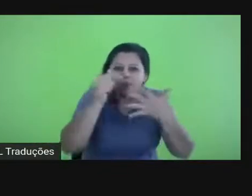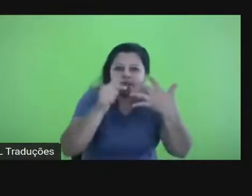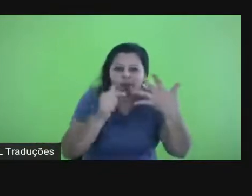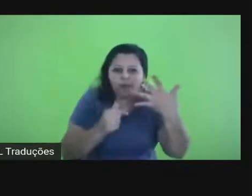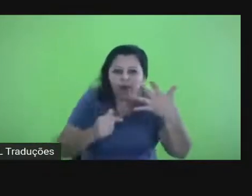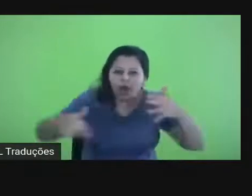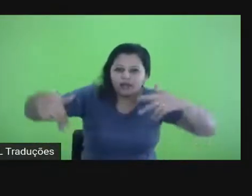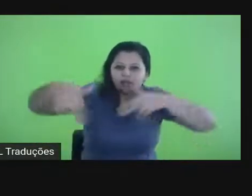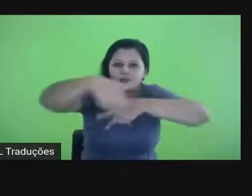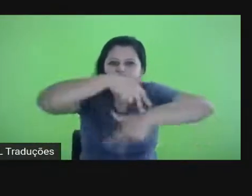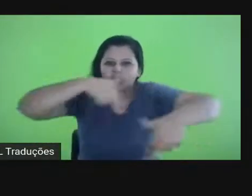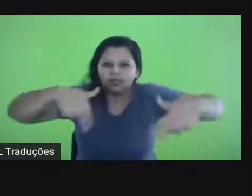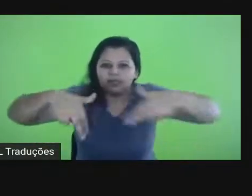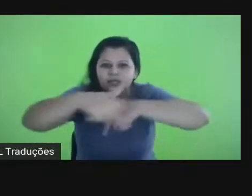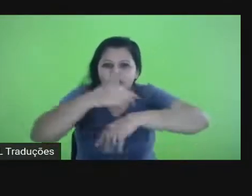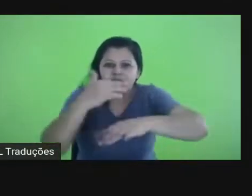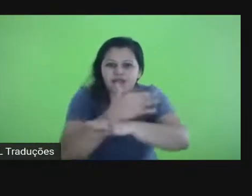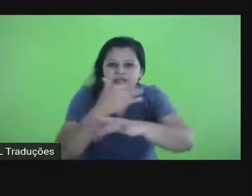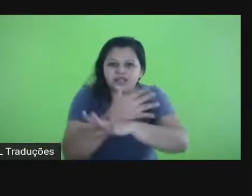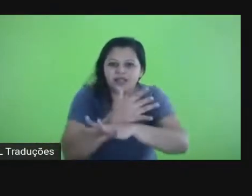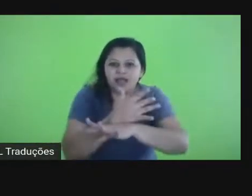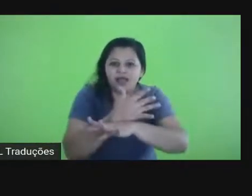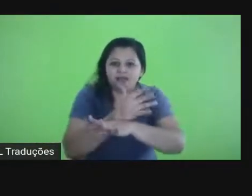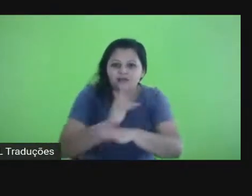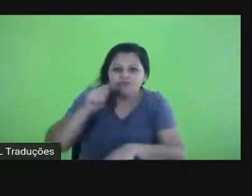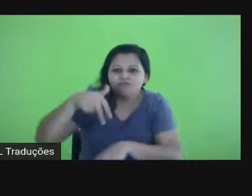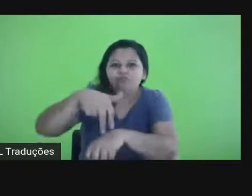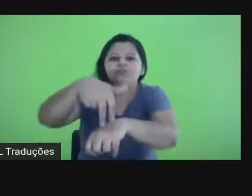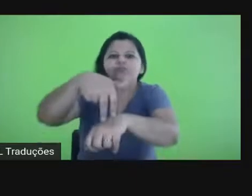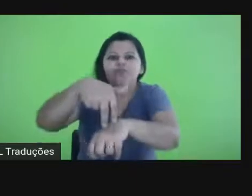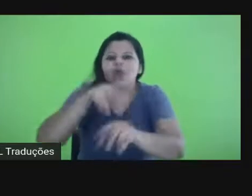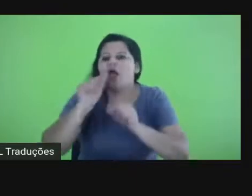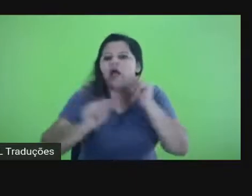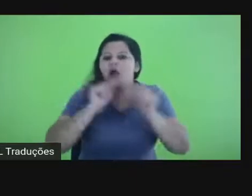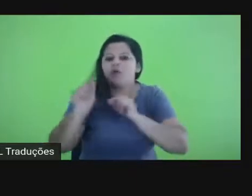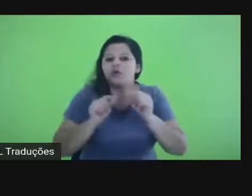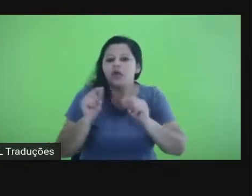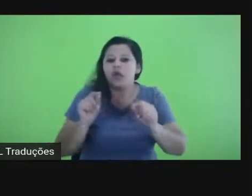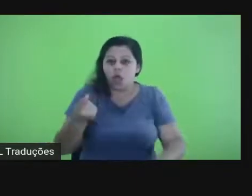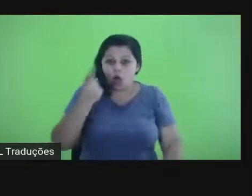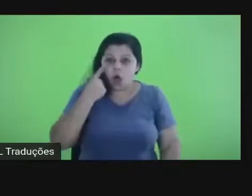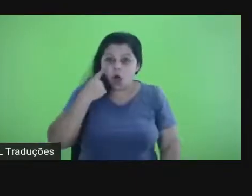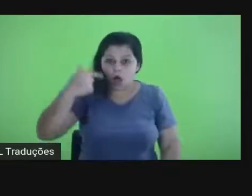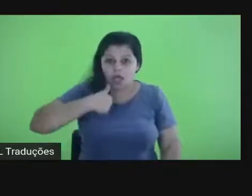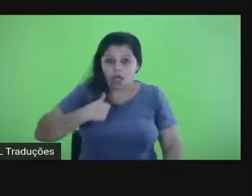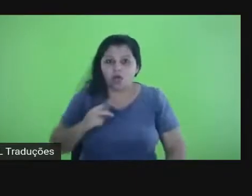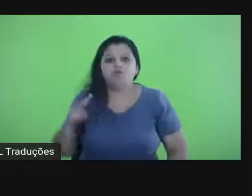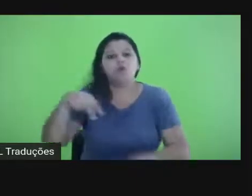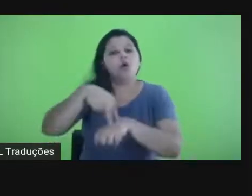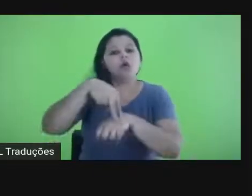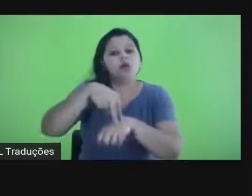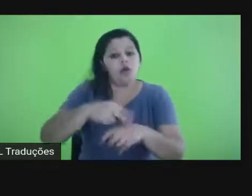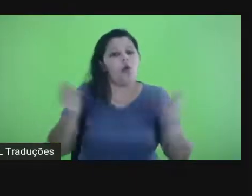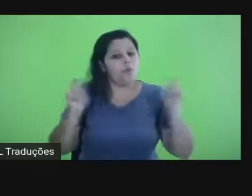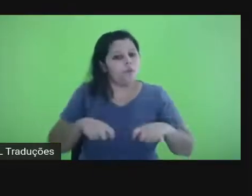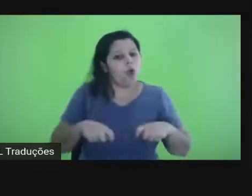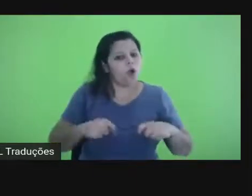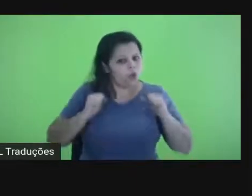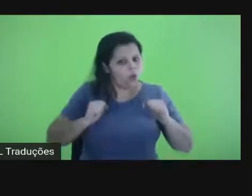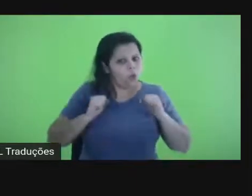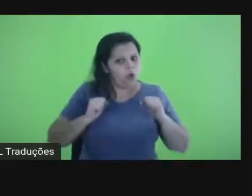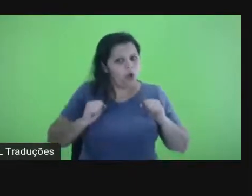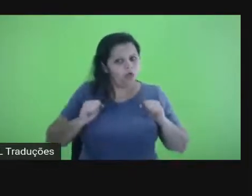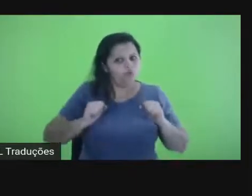confrontar o discurso que está colocado nos espaços da cidade. É dizer, olha, eu estou aqui porque eu posso, mereço e devo estar